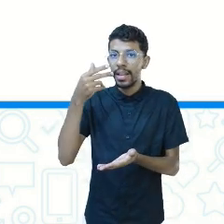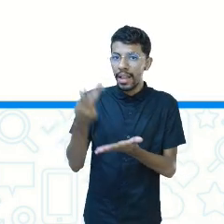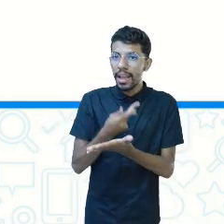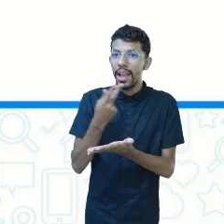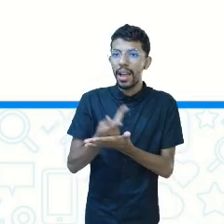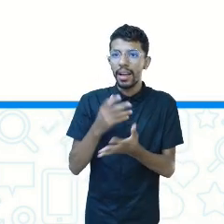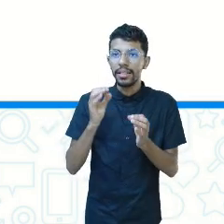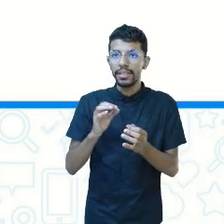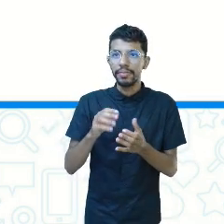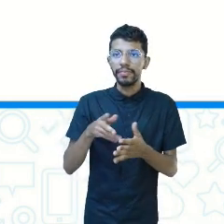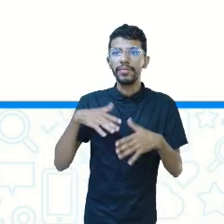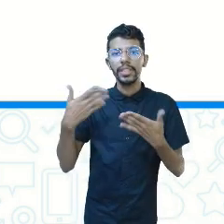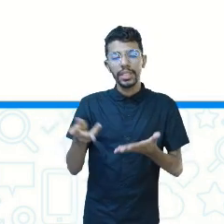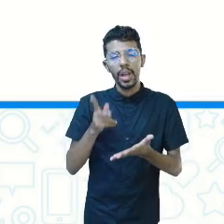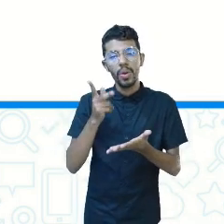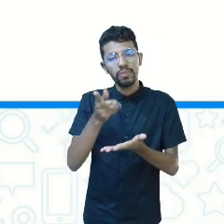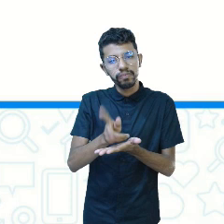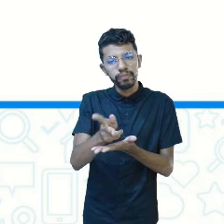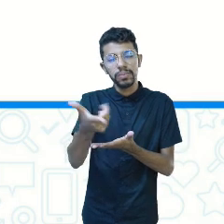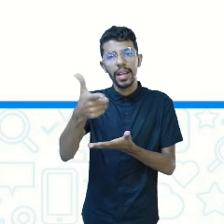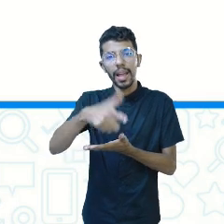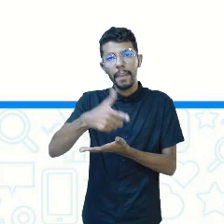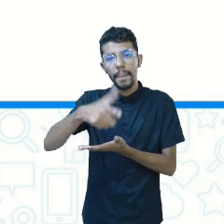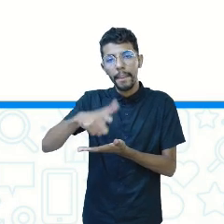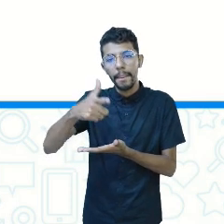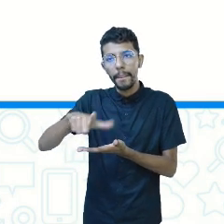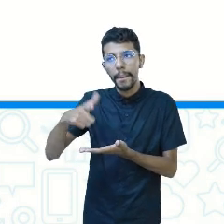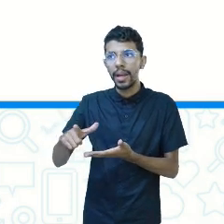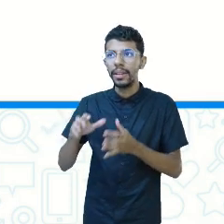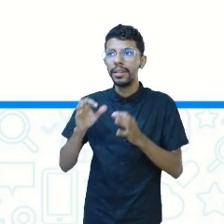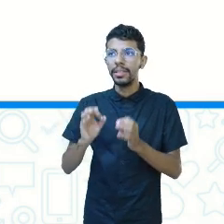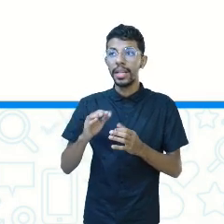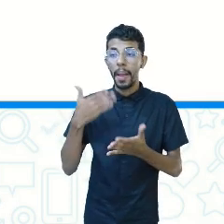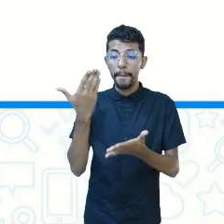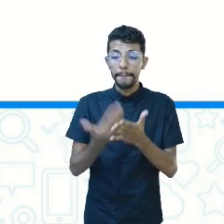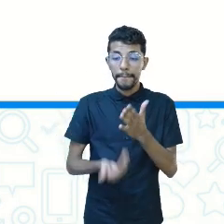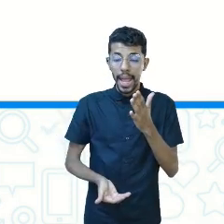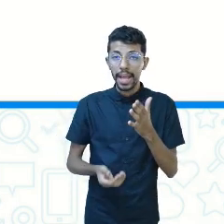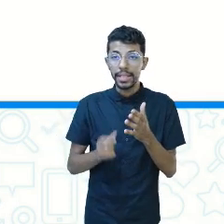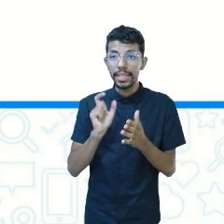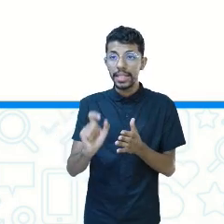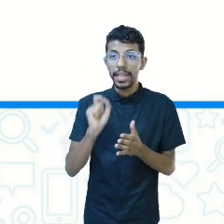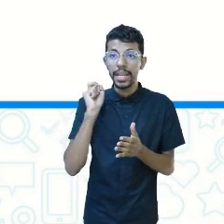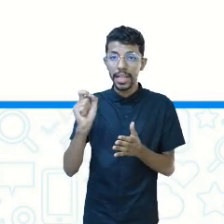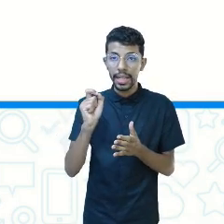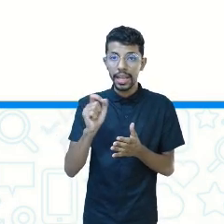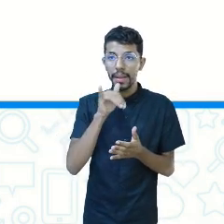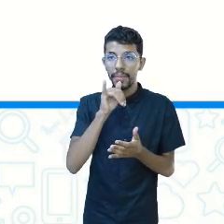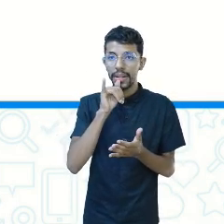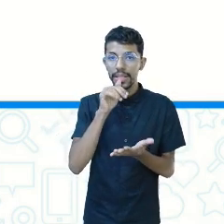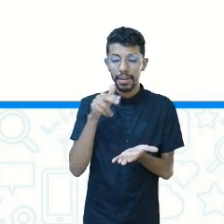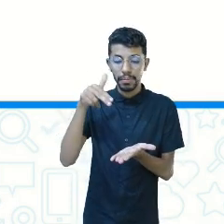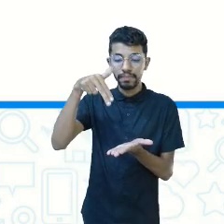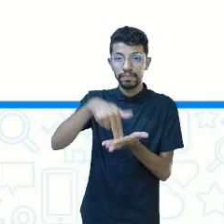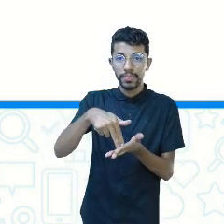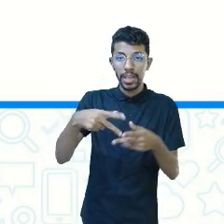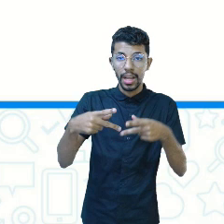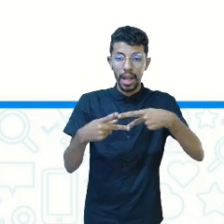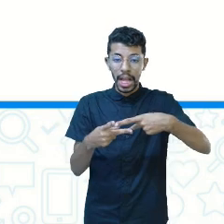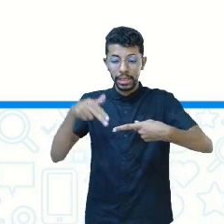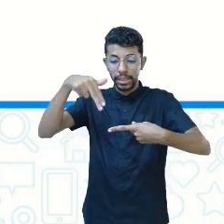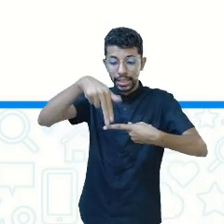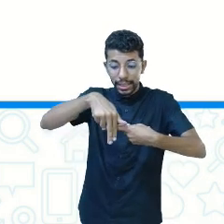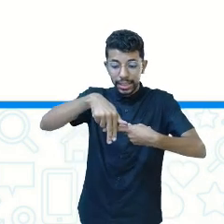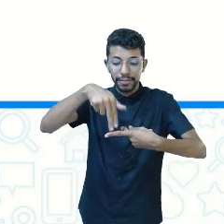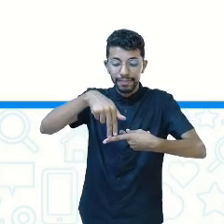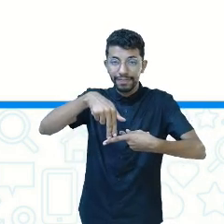e sucessivas vezes, né, repetindo todo o processo. Perde a vez quem pisar, primeiro, quem pisar nas linhas do jogo, pisar na casa